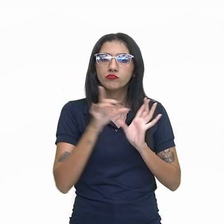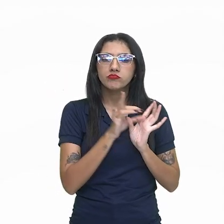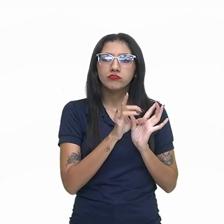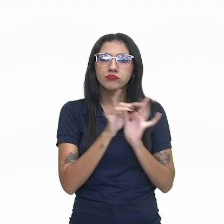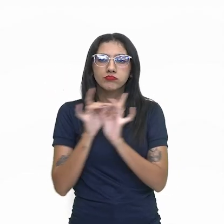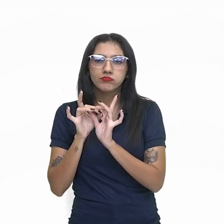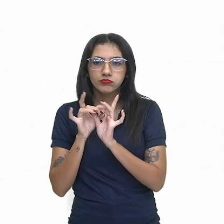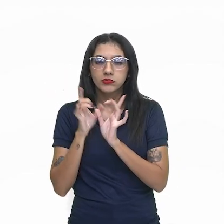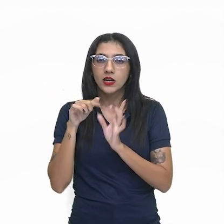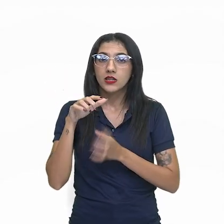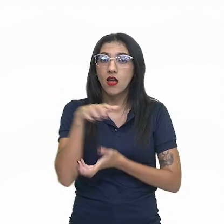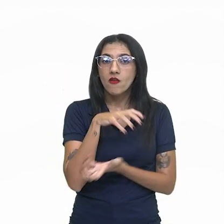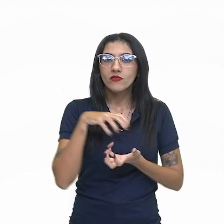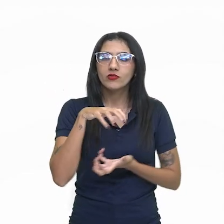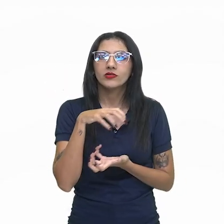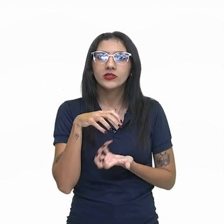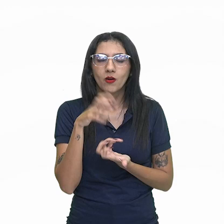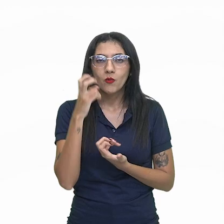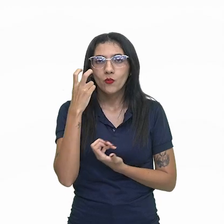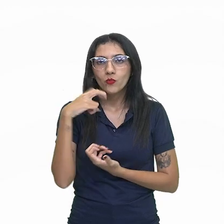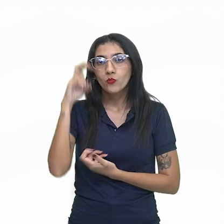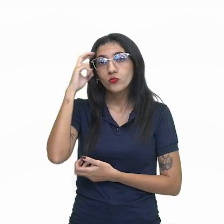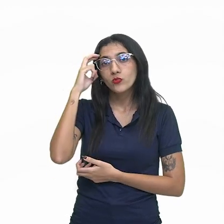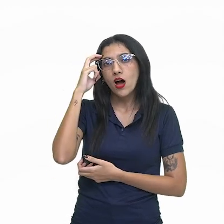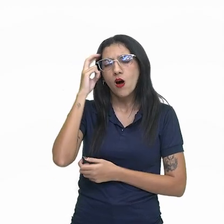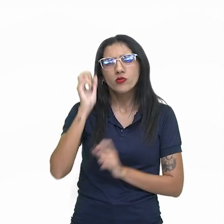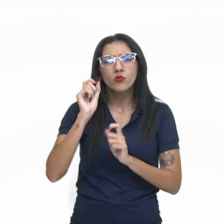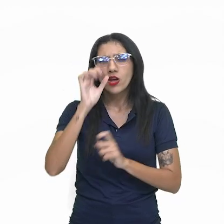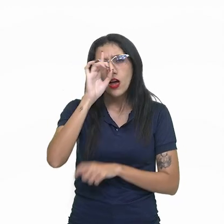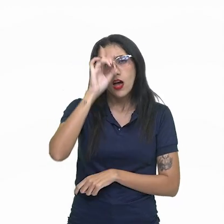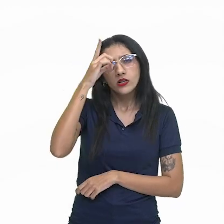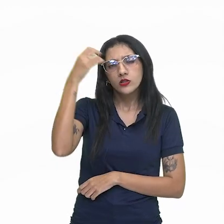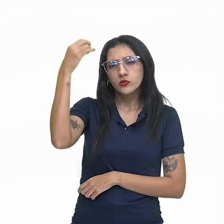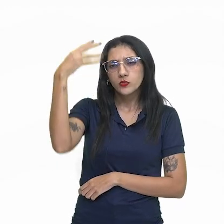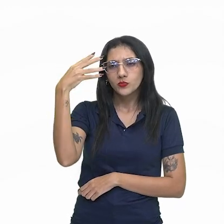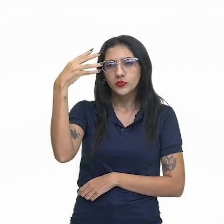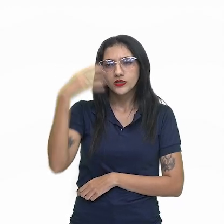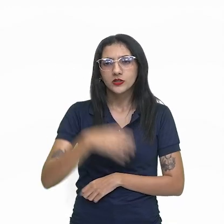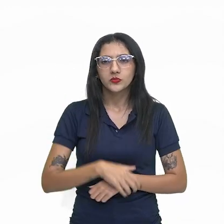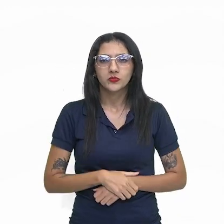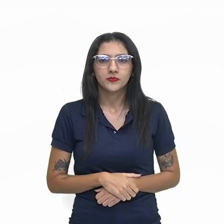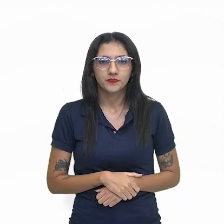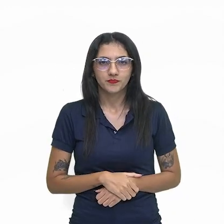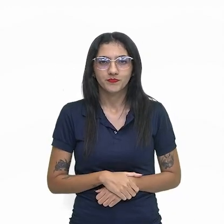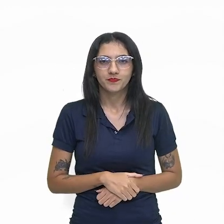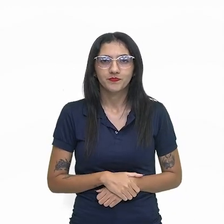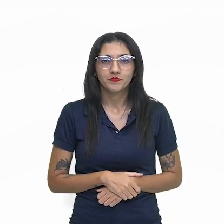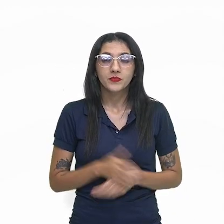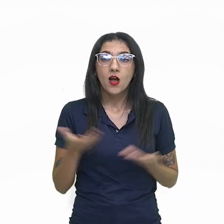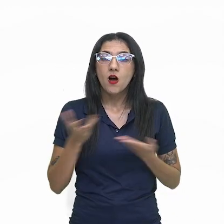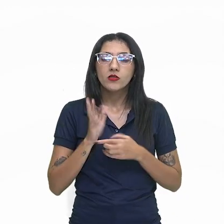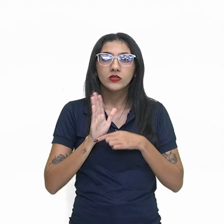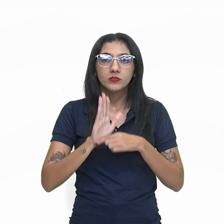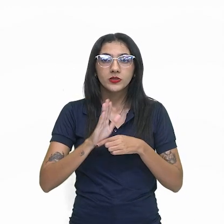Revolução Cultural, que é o Iluminismo, né? E aí nós vamos trazer aqui o primeiro teórico, né,